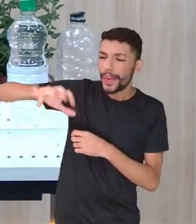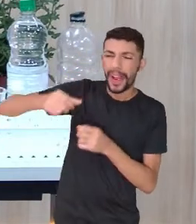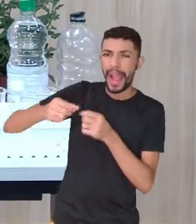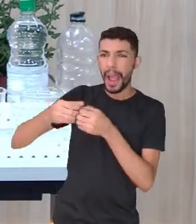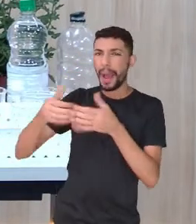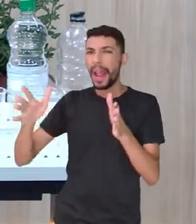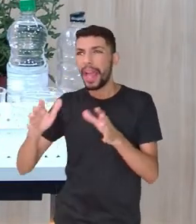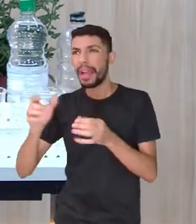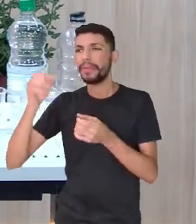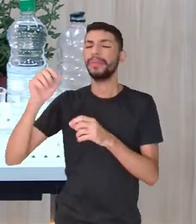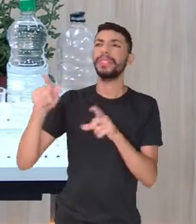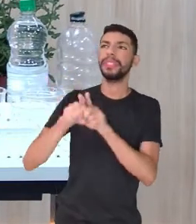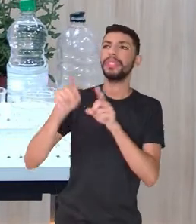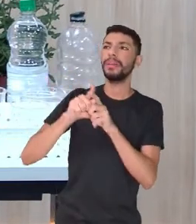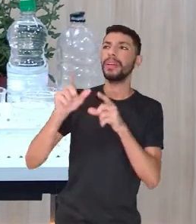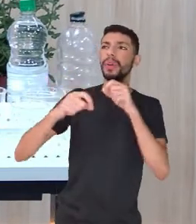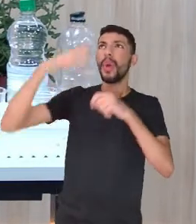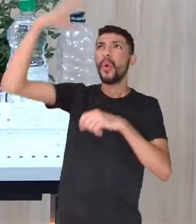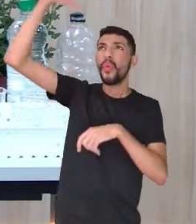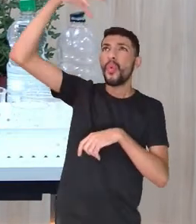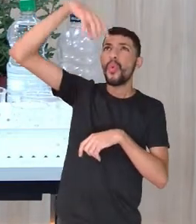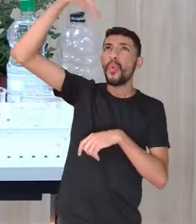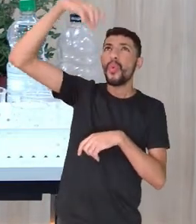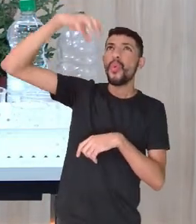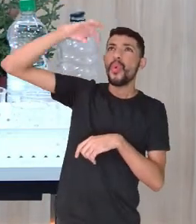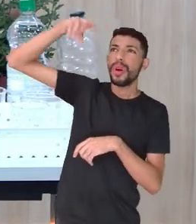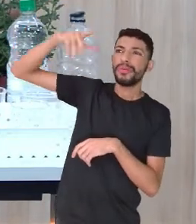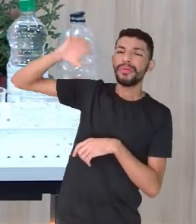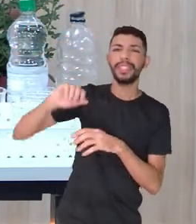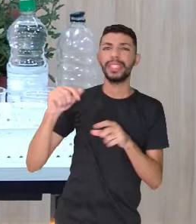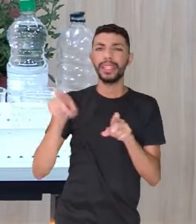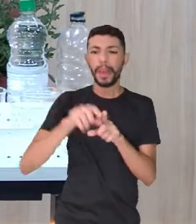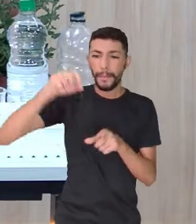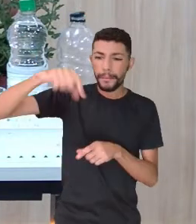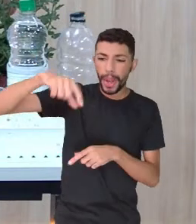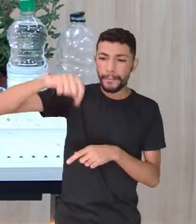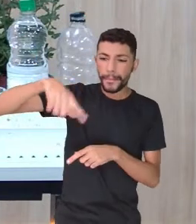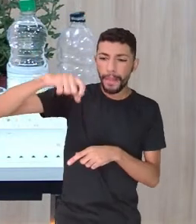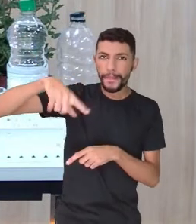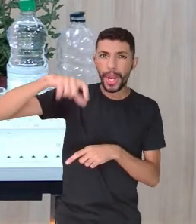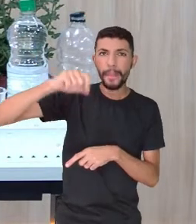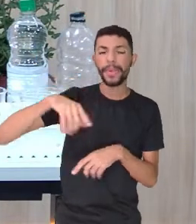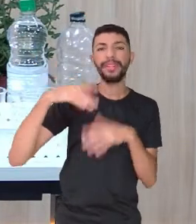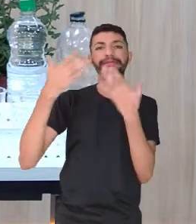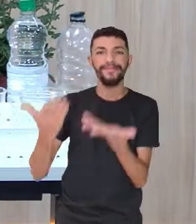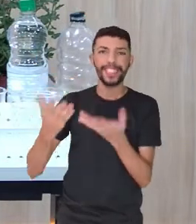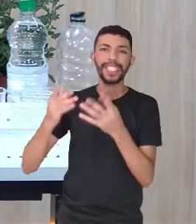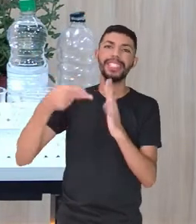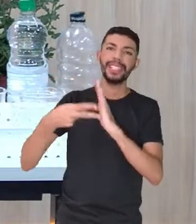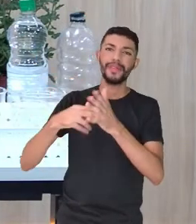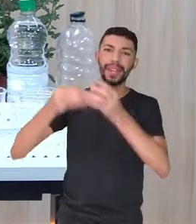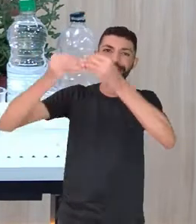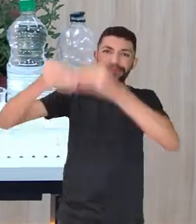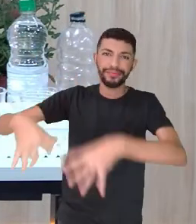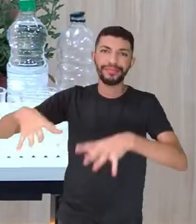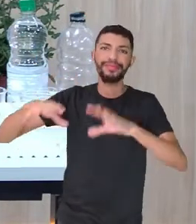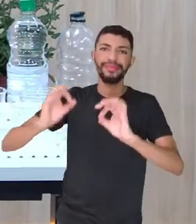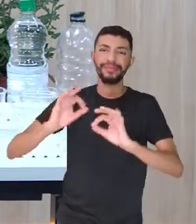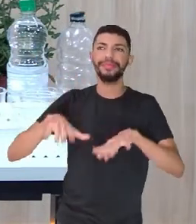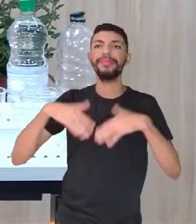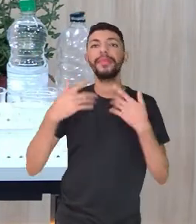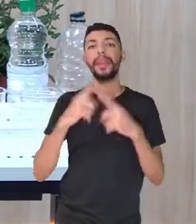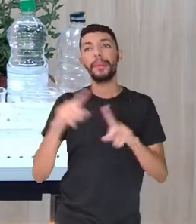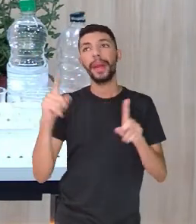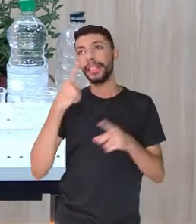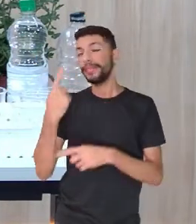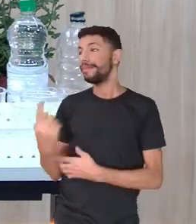né, ligado desnecessariamente, uma torneirinha pingando, tudo isso é desperdício. Mas está